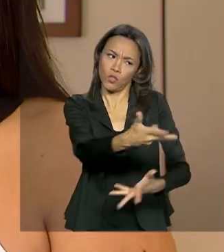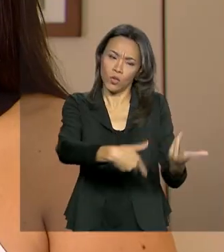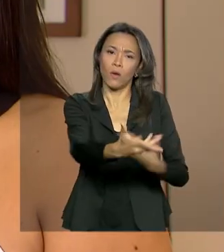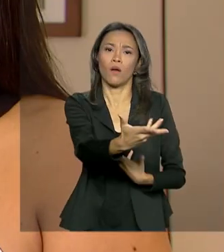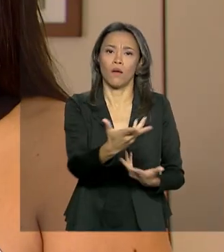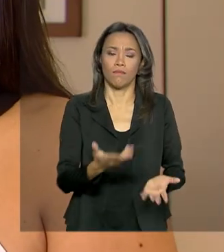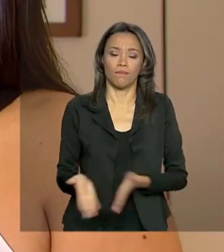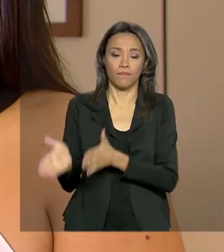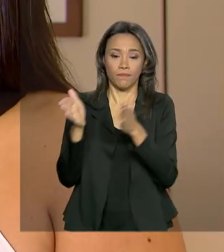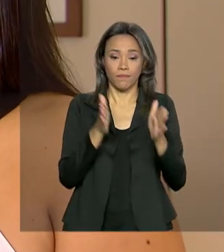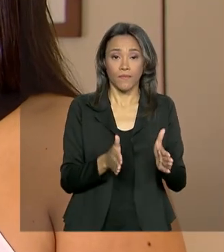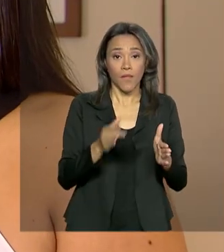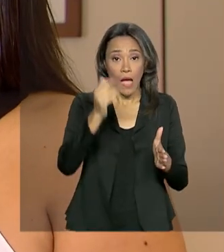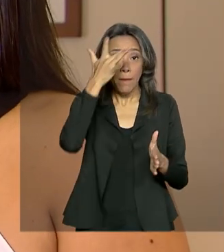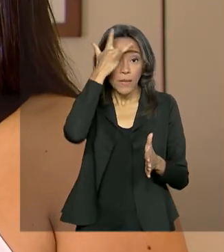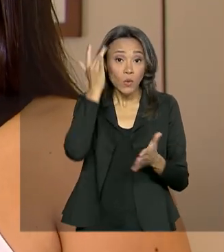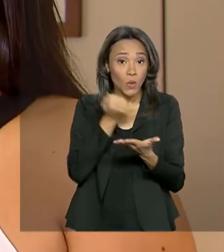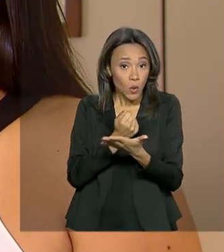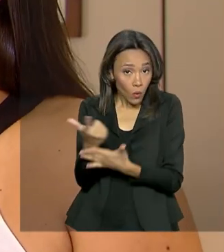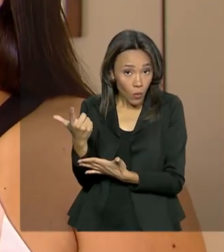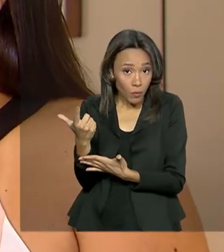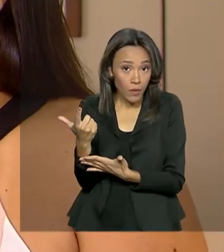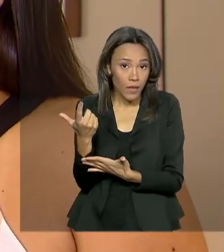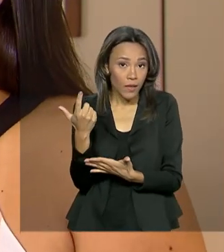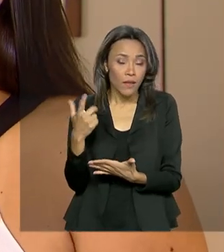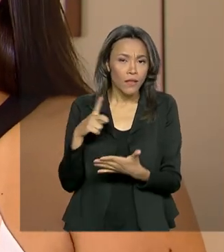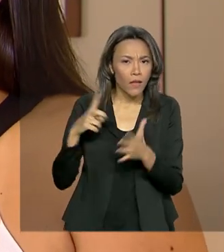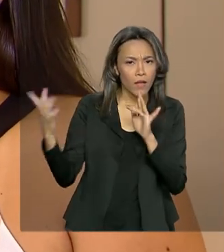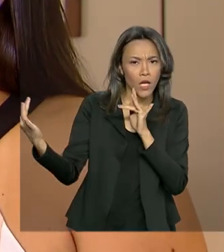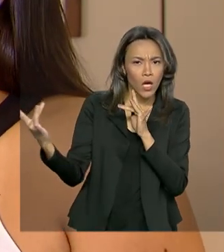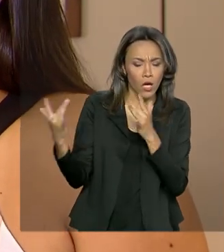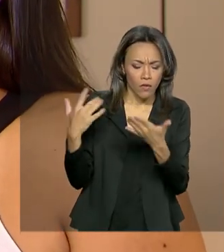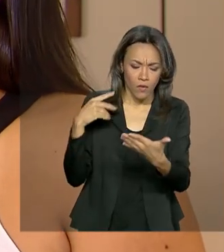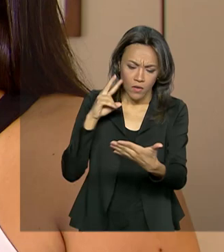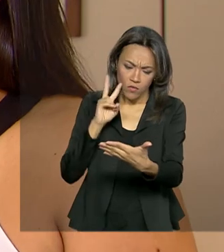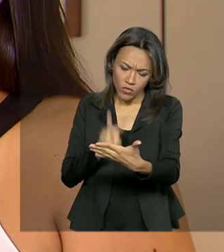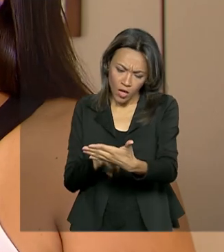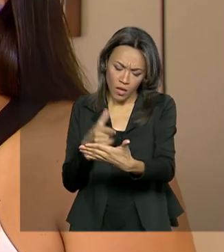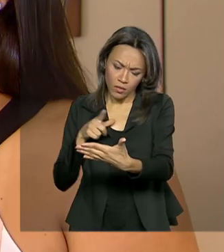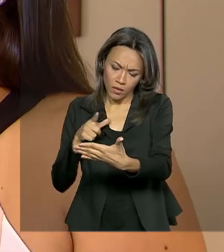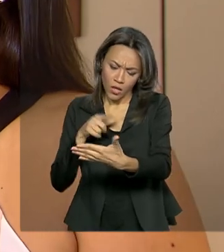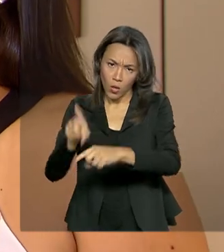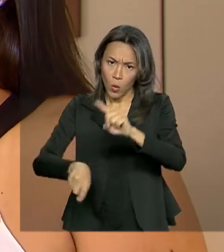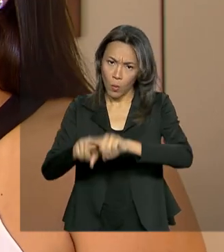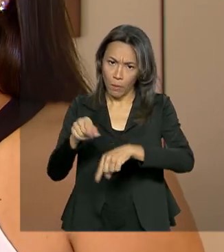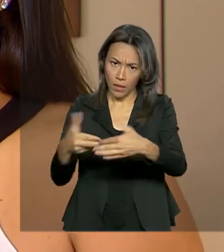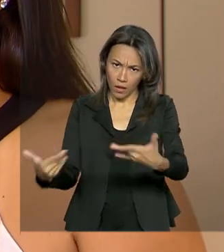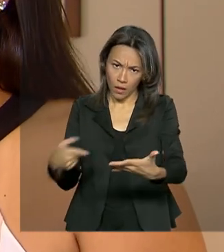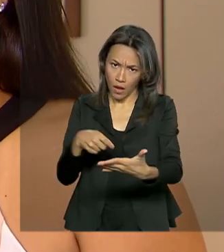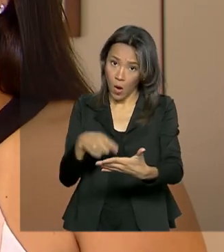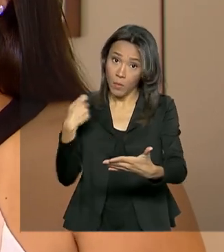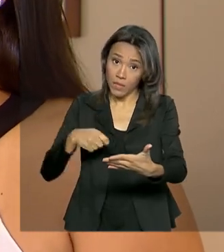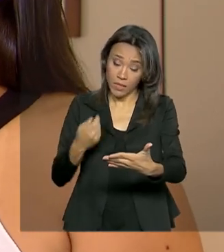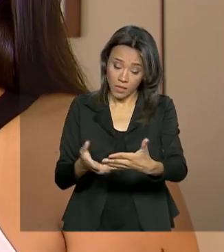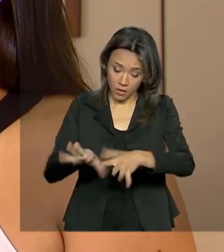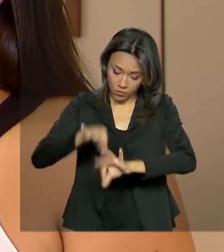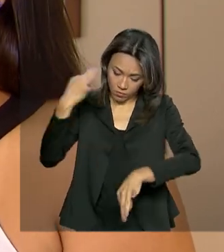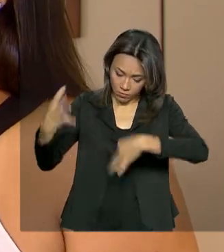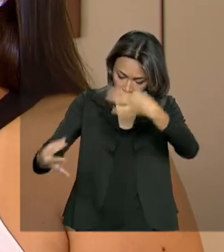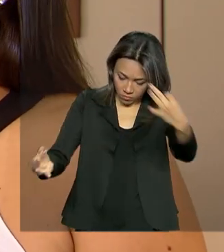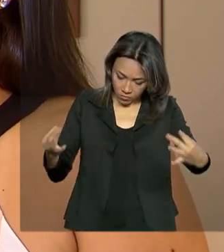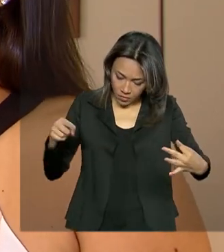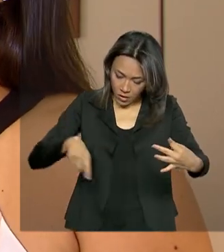troca o consumidor assim que tiverem o contato com o bem adquirido ele com o produto ele deve tirar da embalagem e